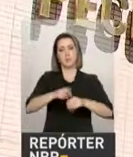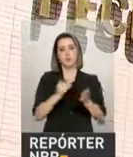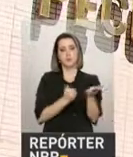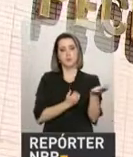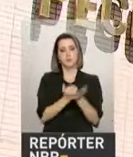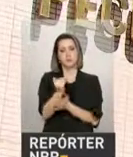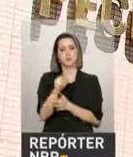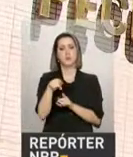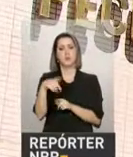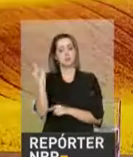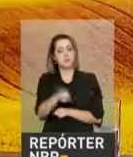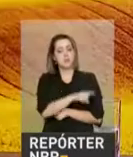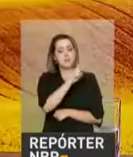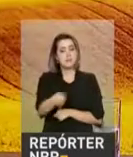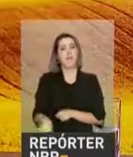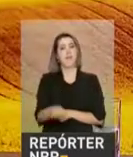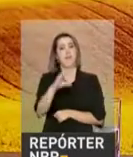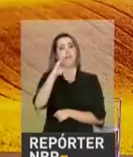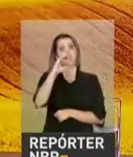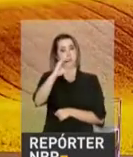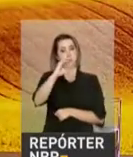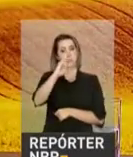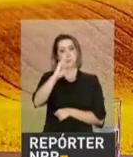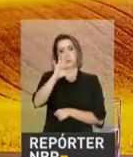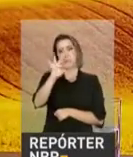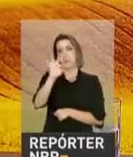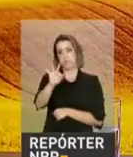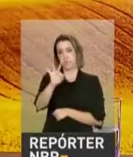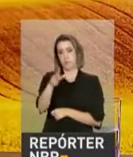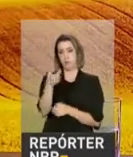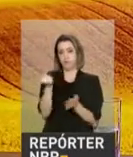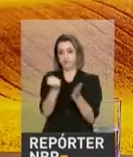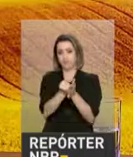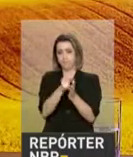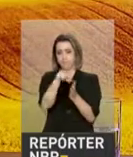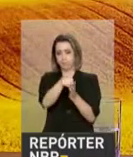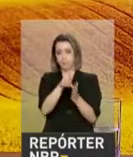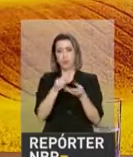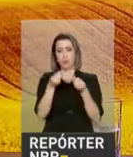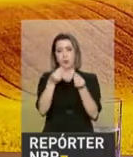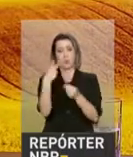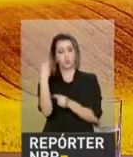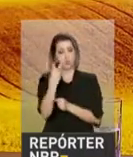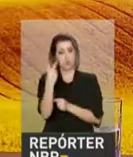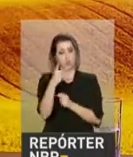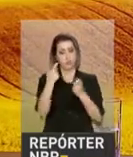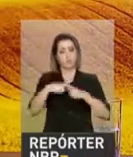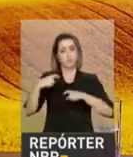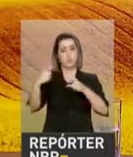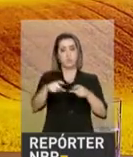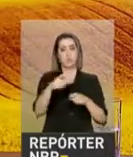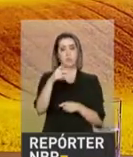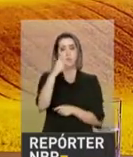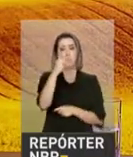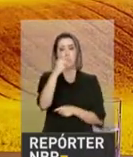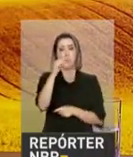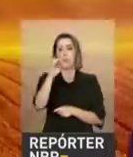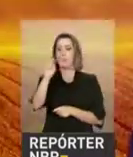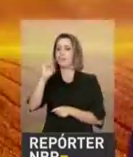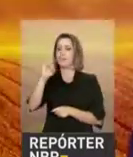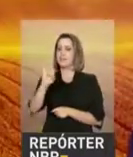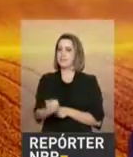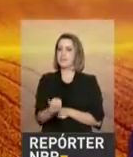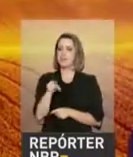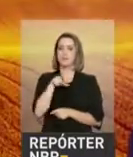para cancelar o CIF, o selo de inspeção federal, de 2 unidades do frigorífico Pessim, em Curitiba,